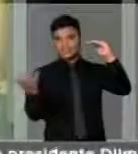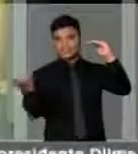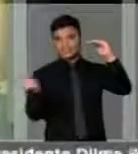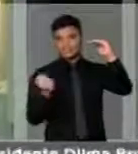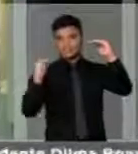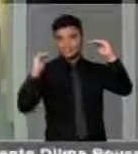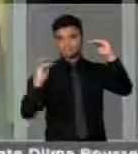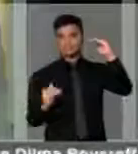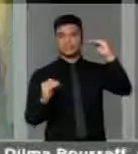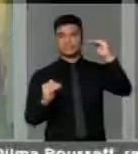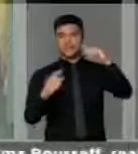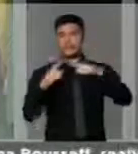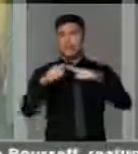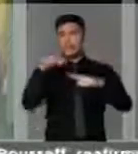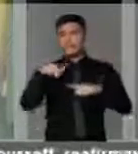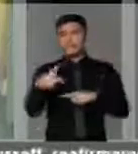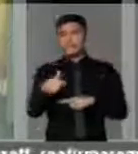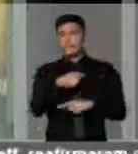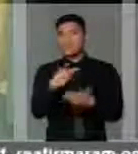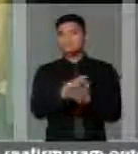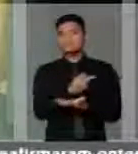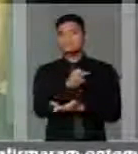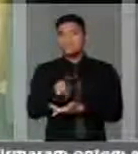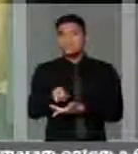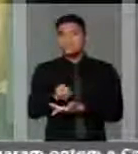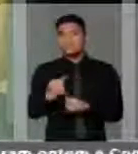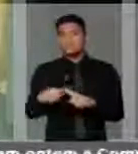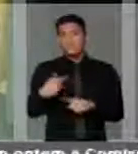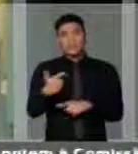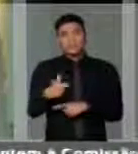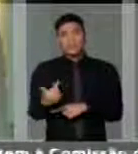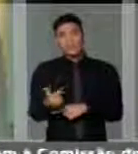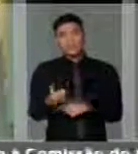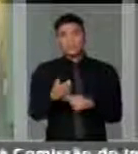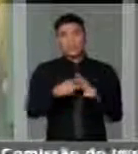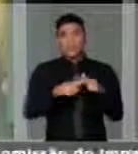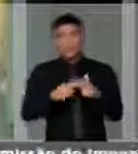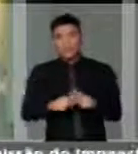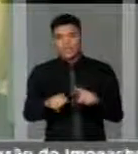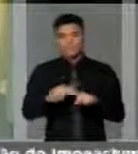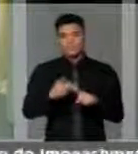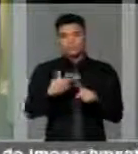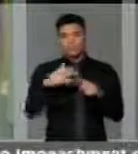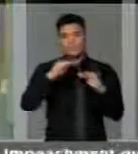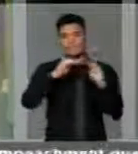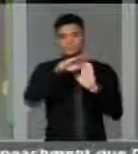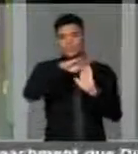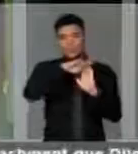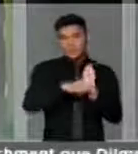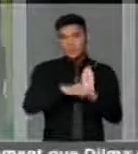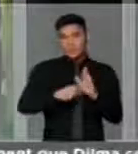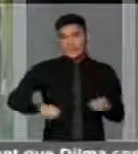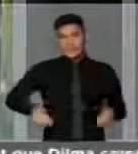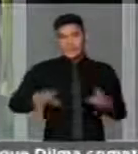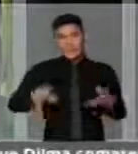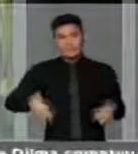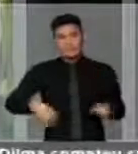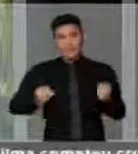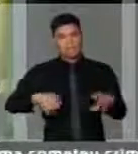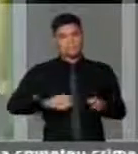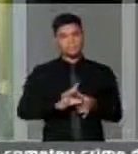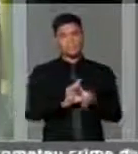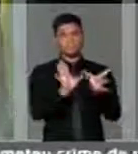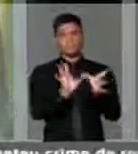gastou a mais? Porque não faz o dever de casa, não corta custo, não corta a máquina, gasta de forma irresponsável o